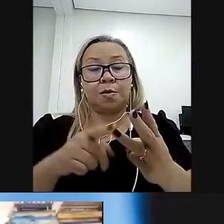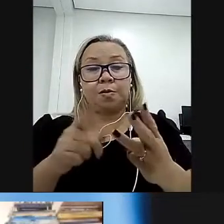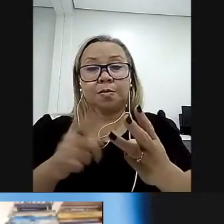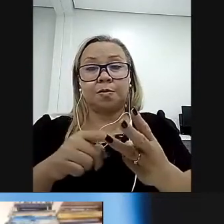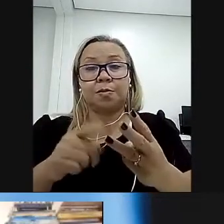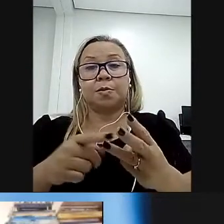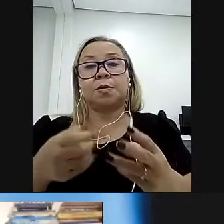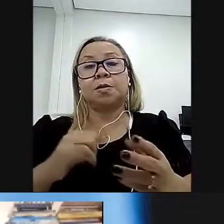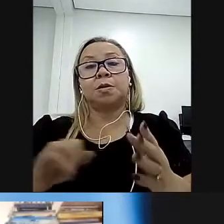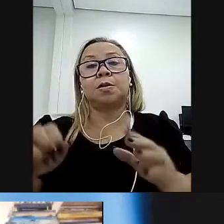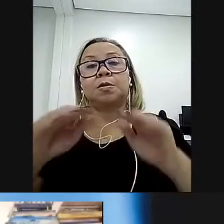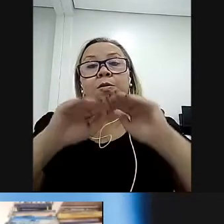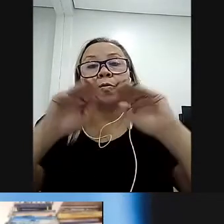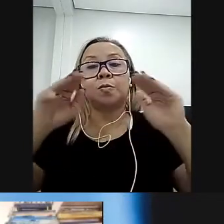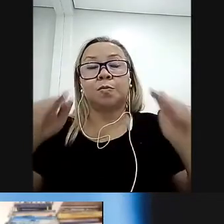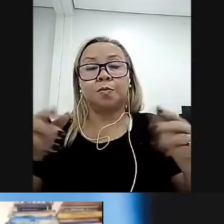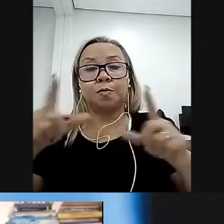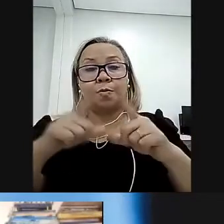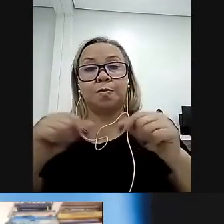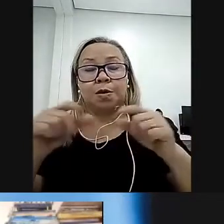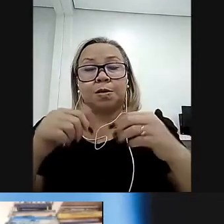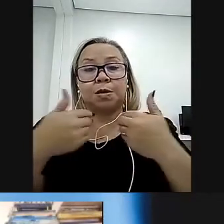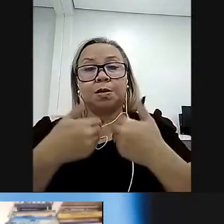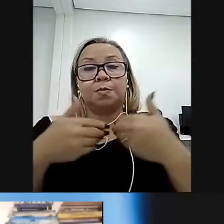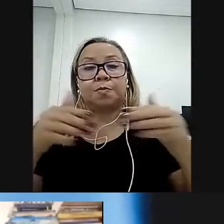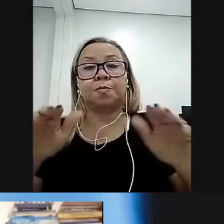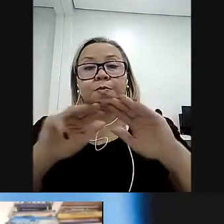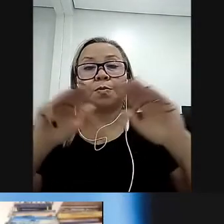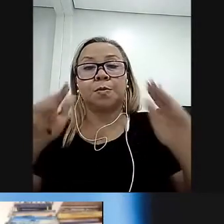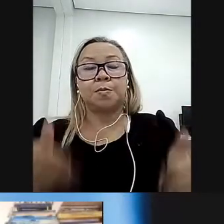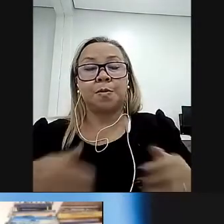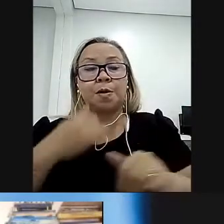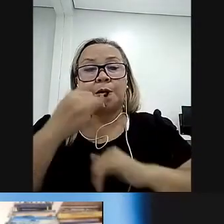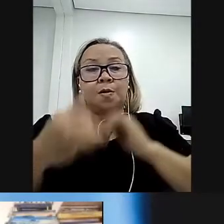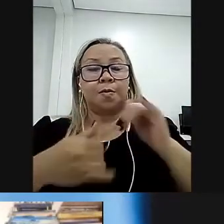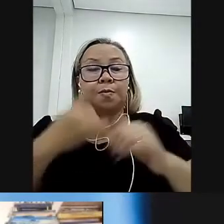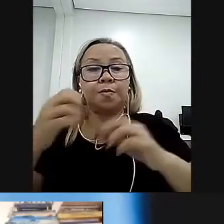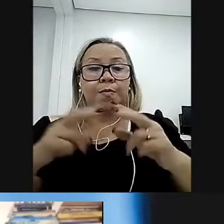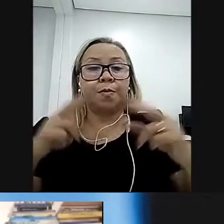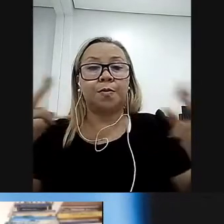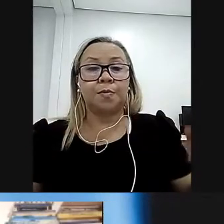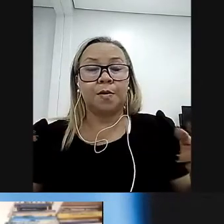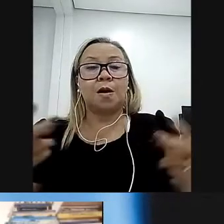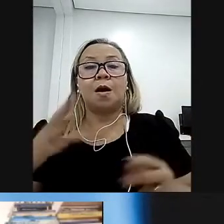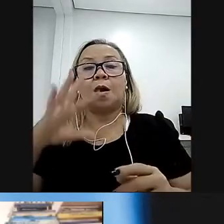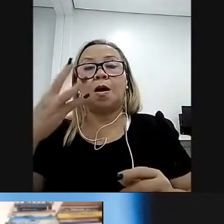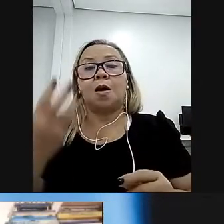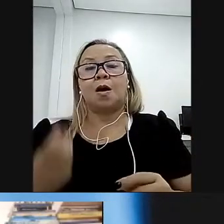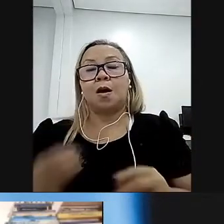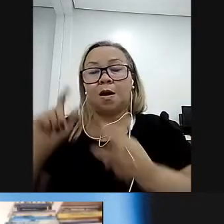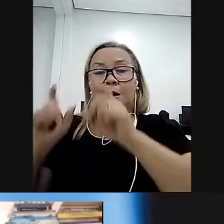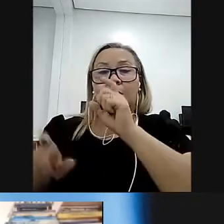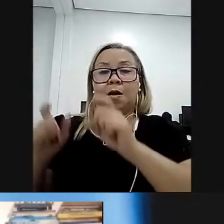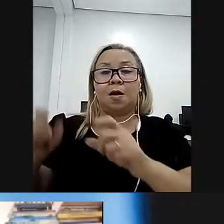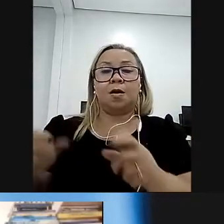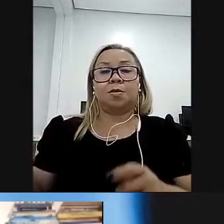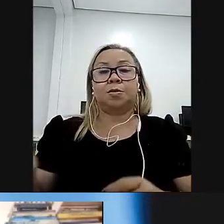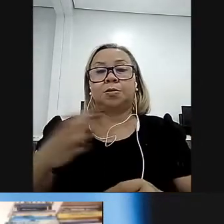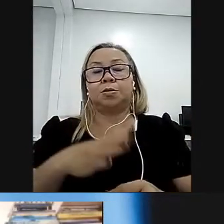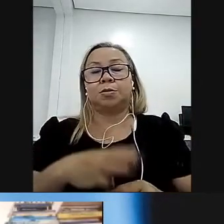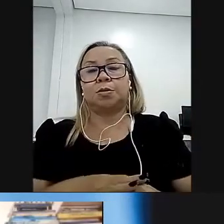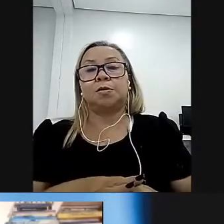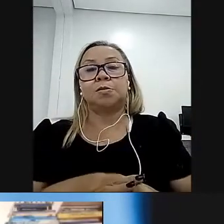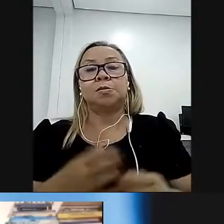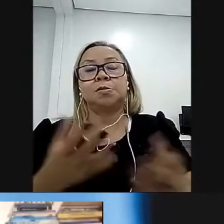Aberto, com novas projeções virtuais, novos artistas. Barja, está com a gente, né, em 2022. Tamo